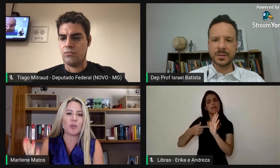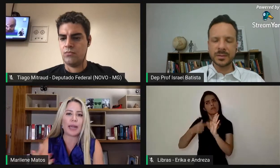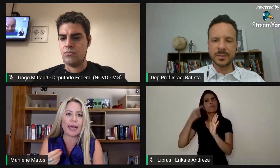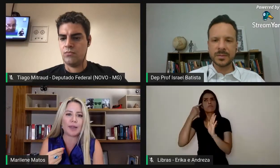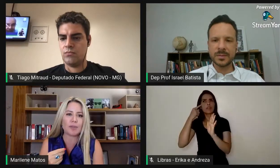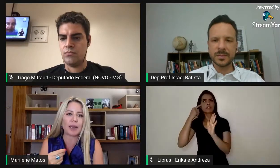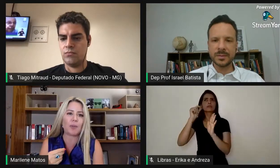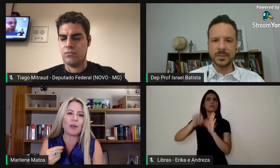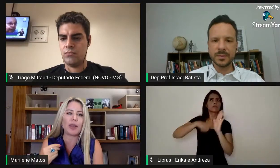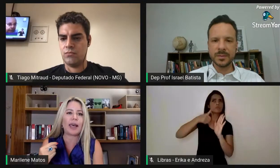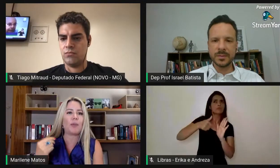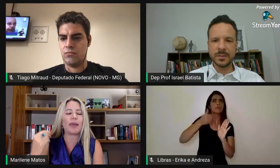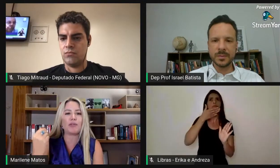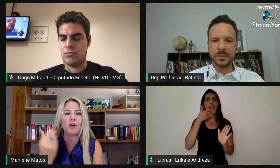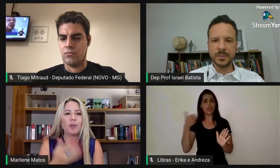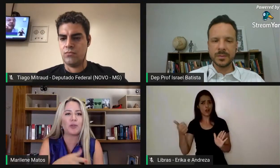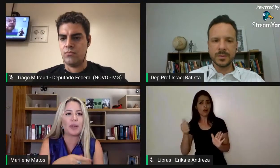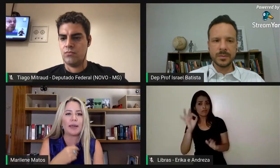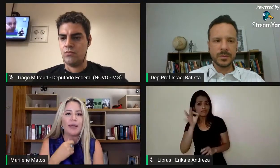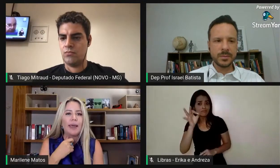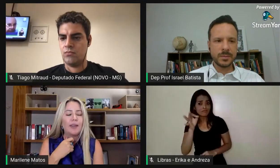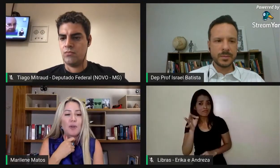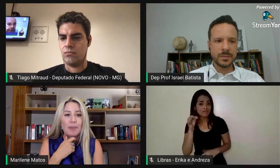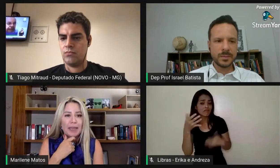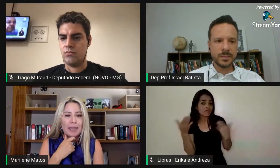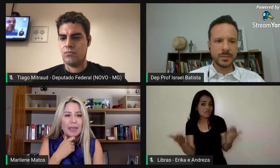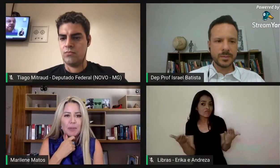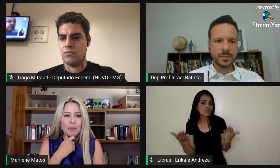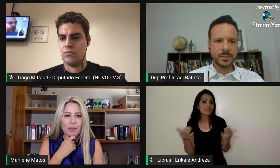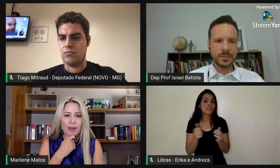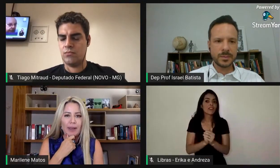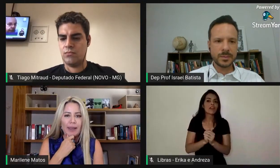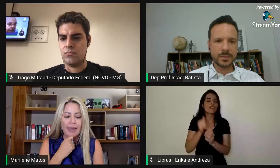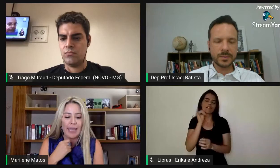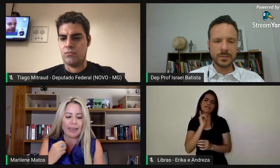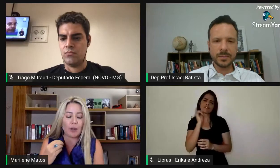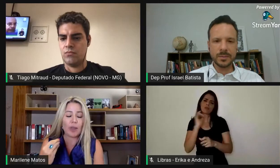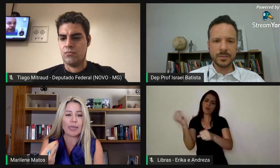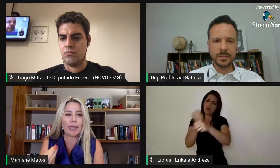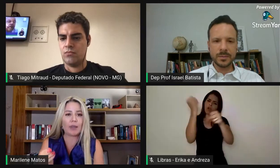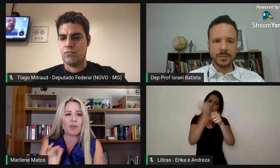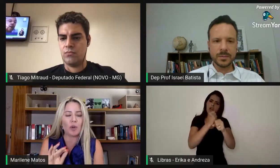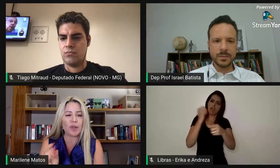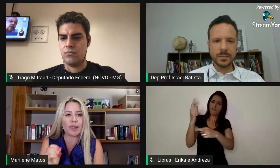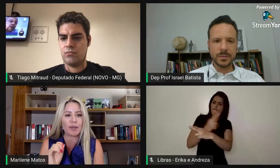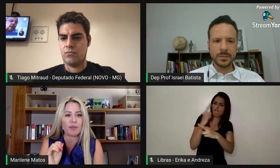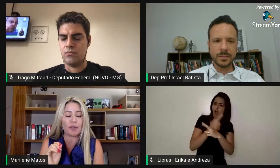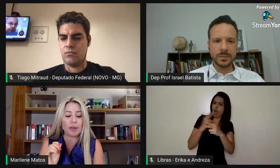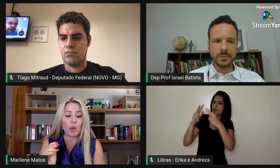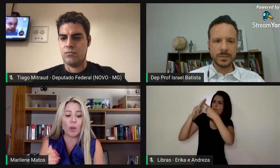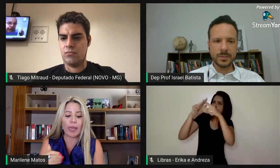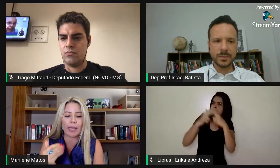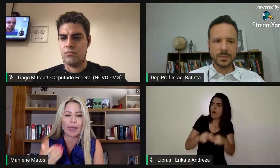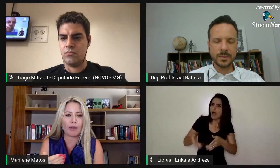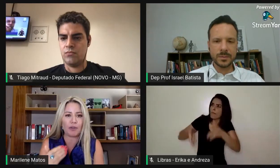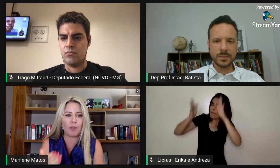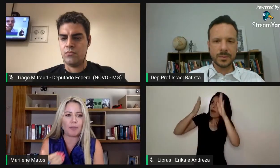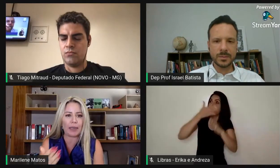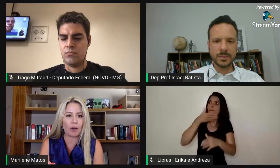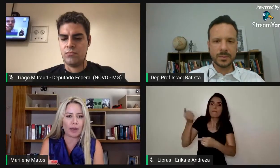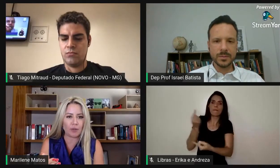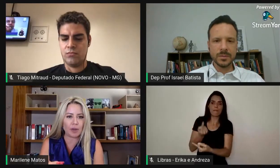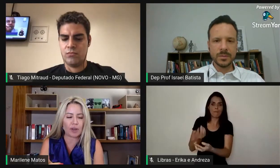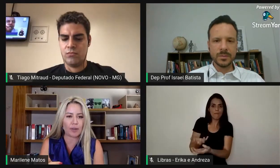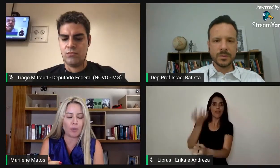faz uma reforma de uma casa para não melhorar, uma reforma de um apartamento para não melhorar. Então, eu queria que os dois dessem visão no que a